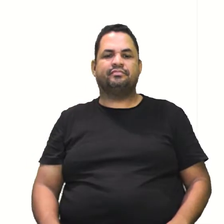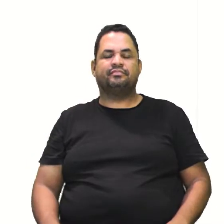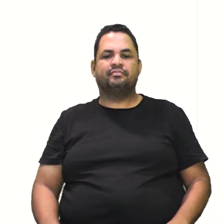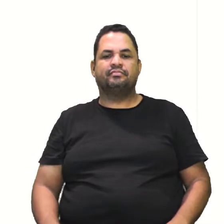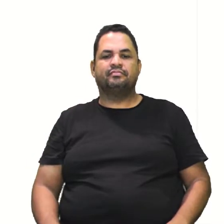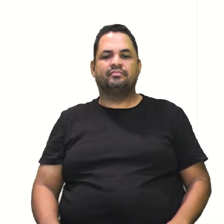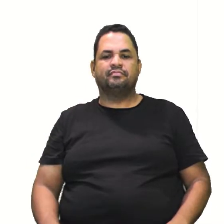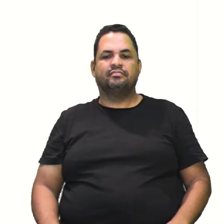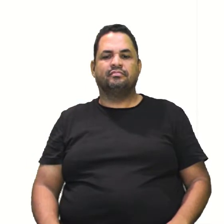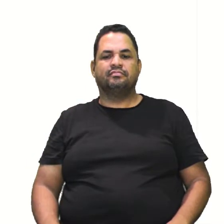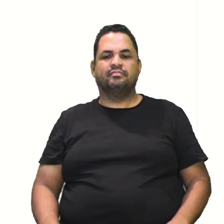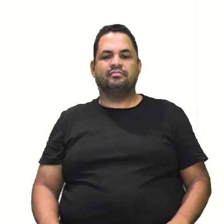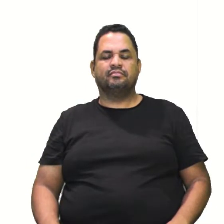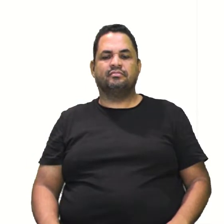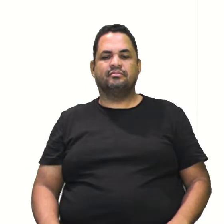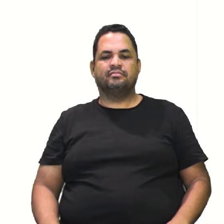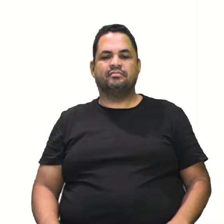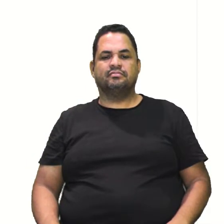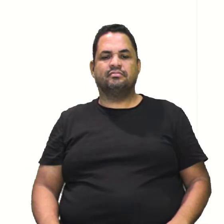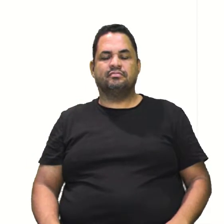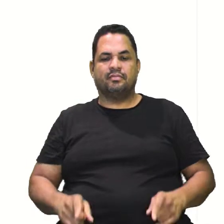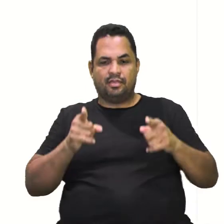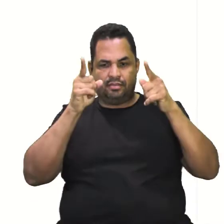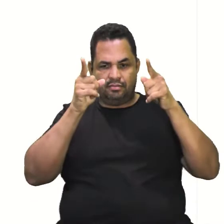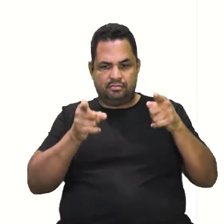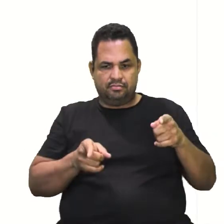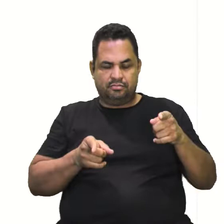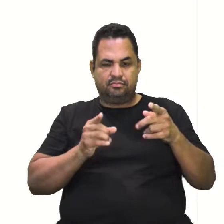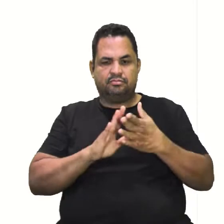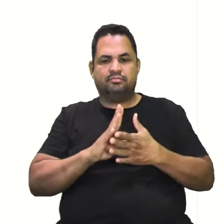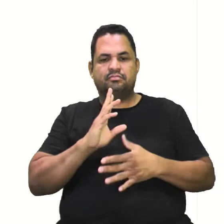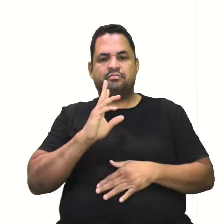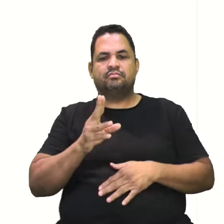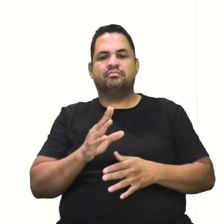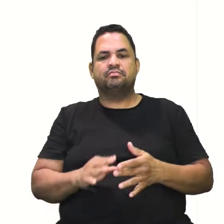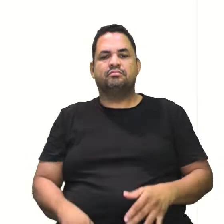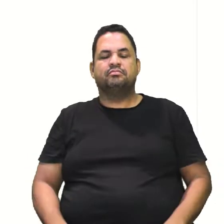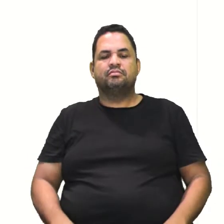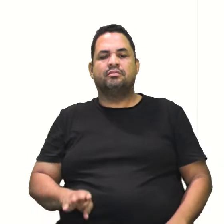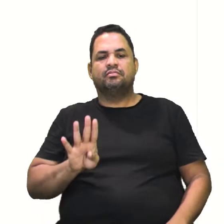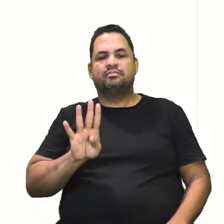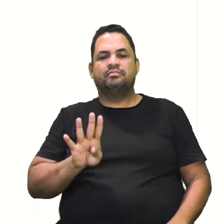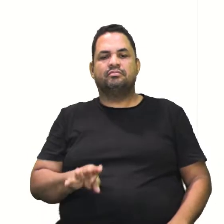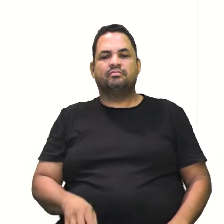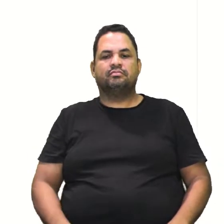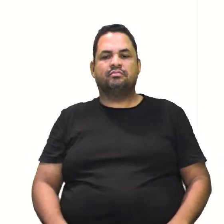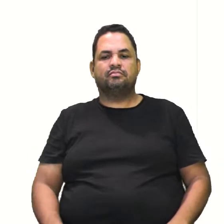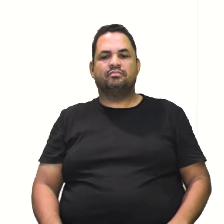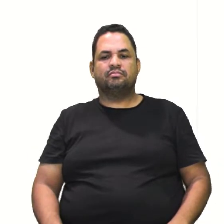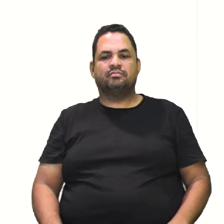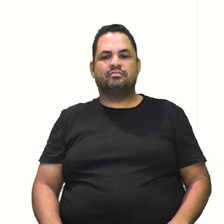a F2. Uhum. Esse módulo é igual a mesma coisa do que do B, né?